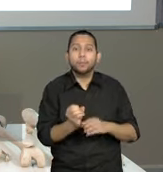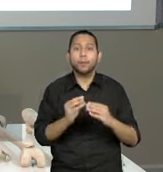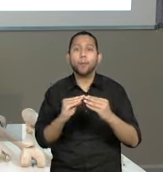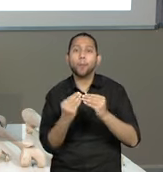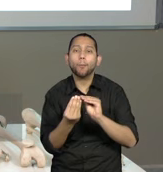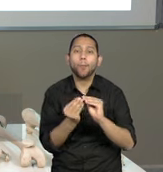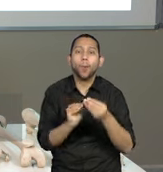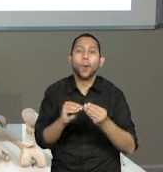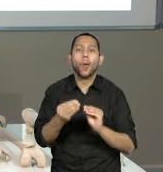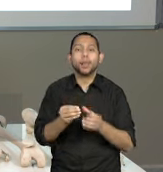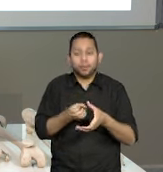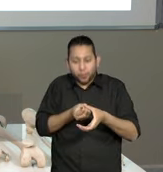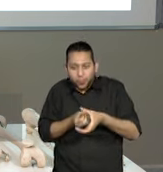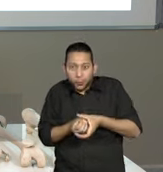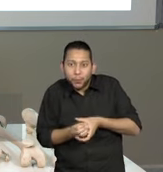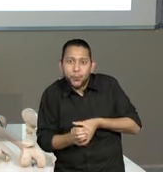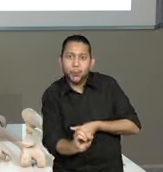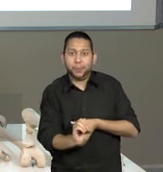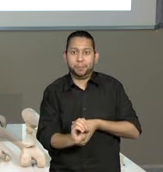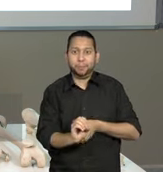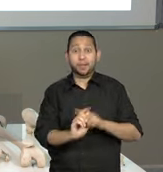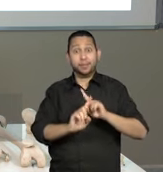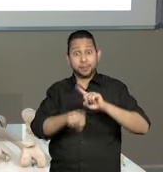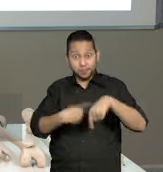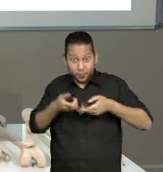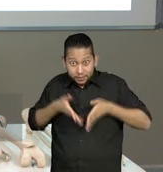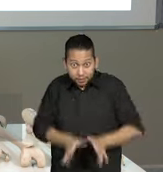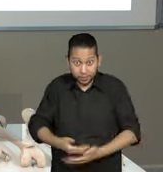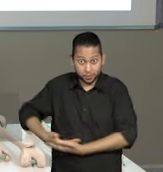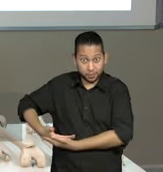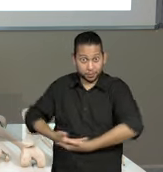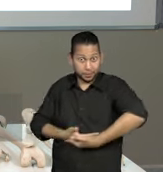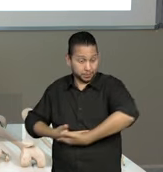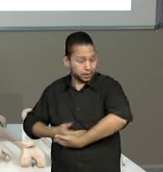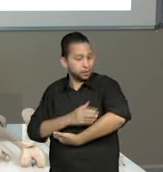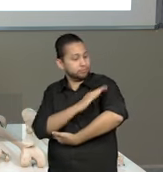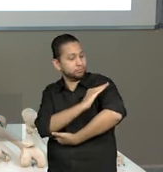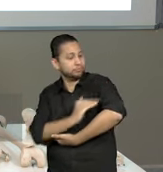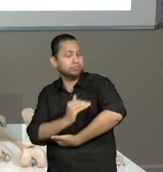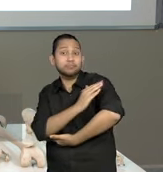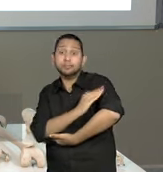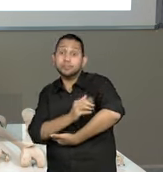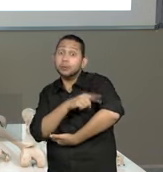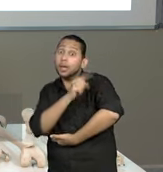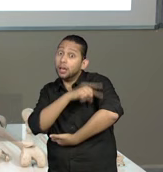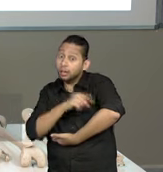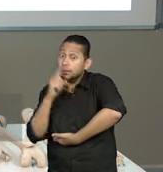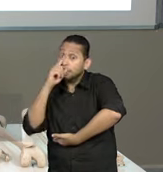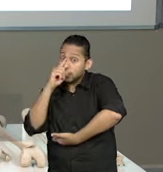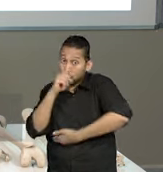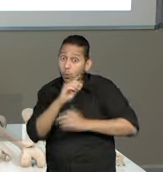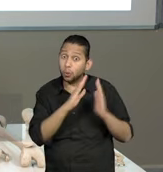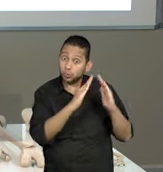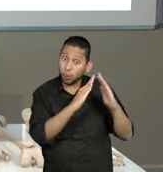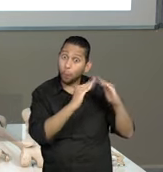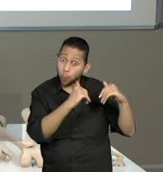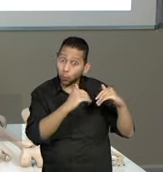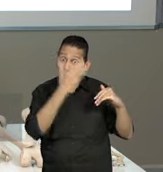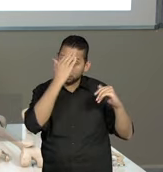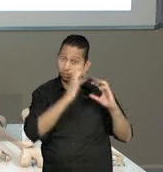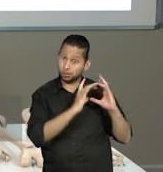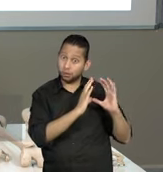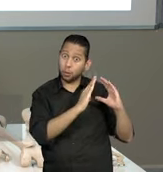essa moleira ou fontanela, ela vai se fechar, tá? Então, é importante também que ela se